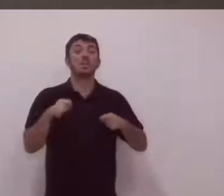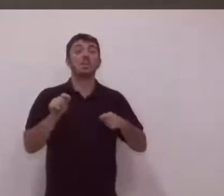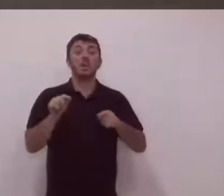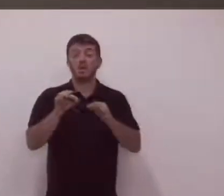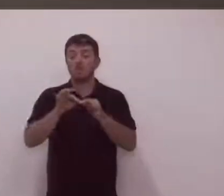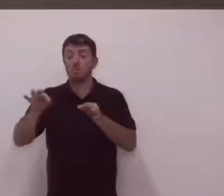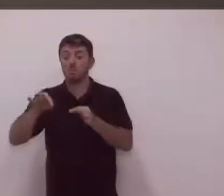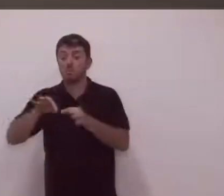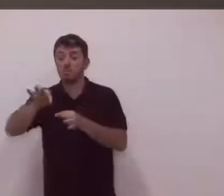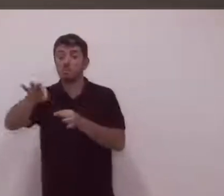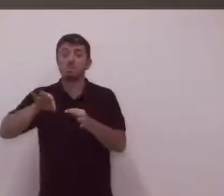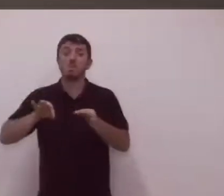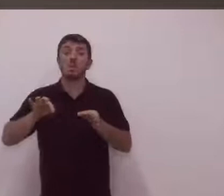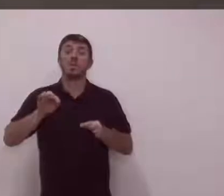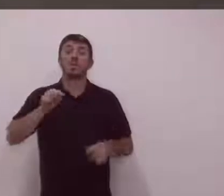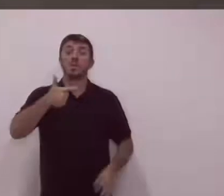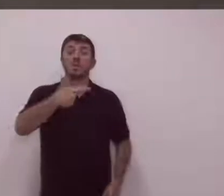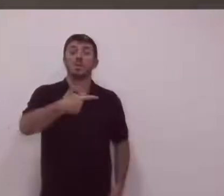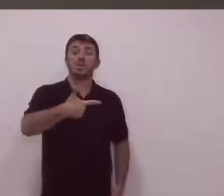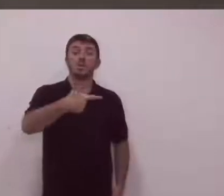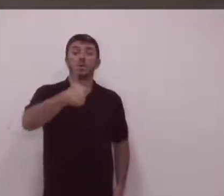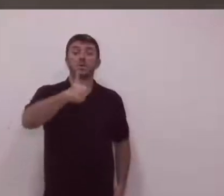tinha menos